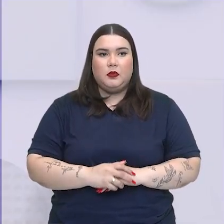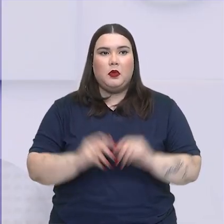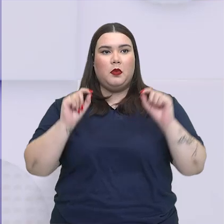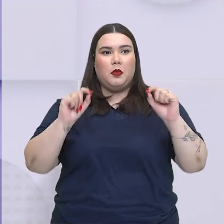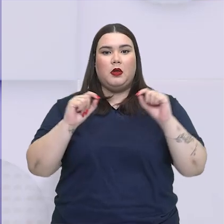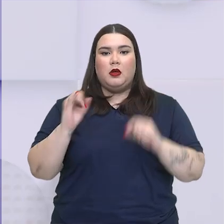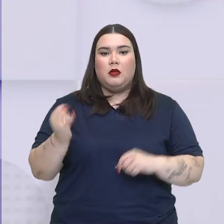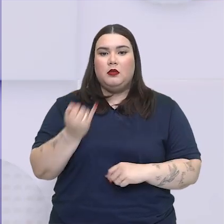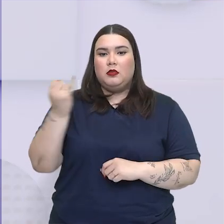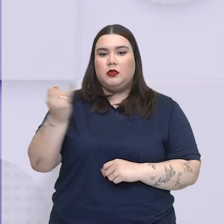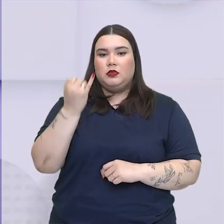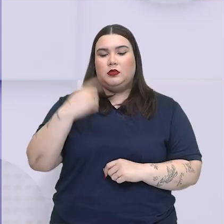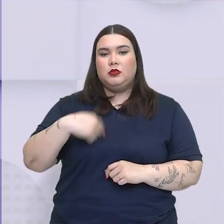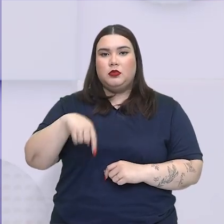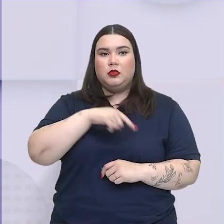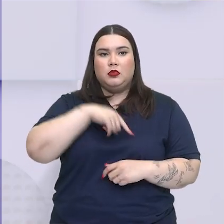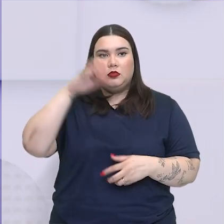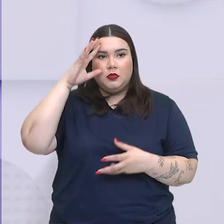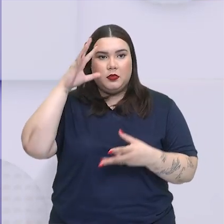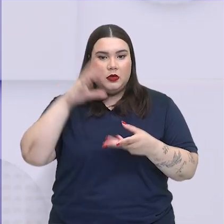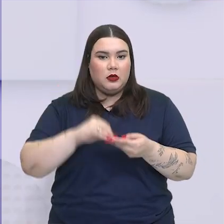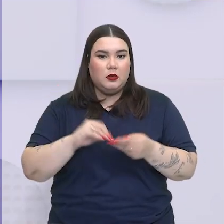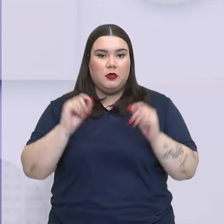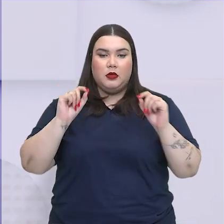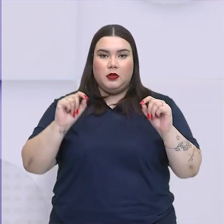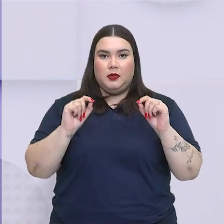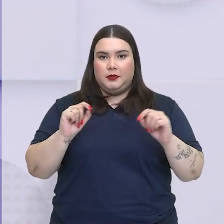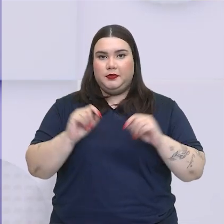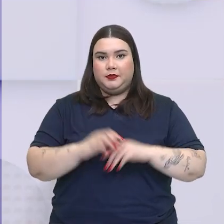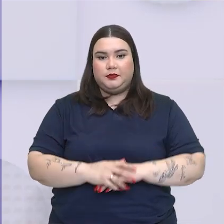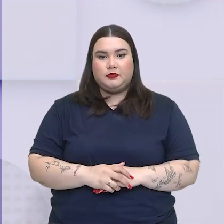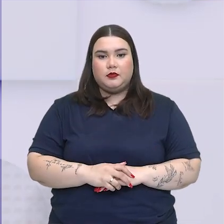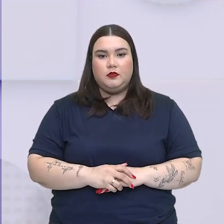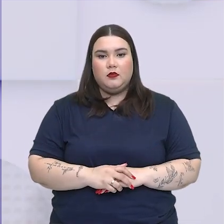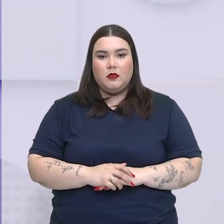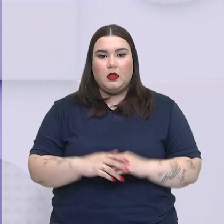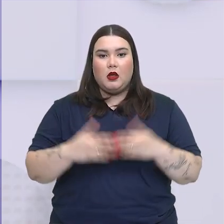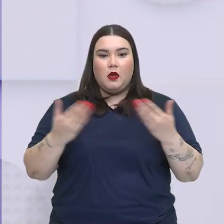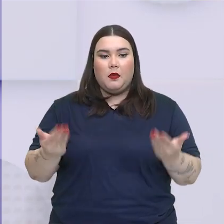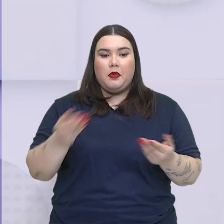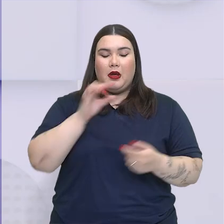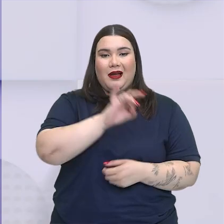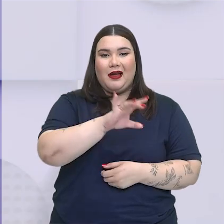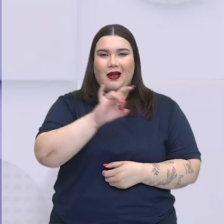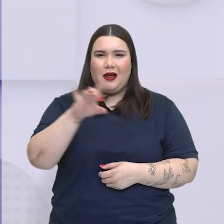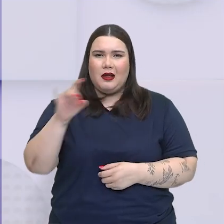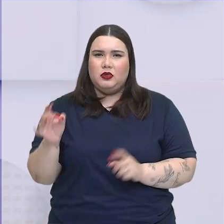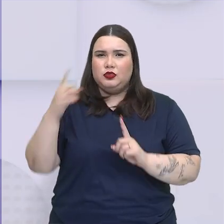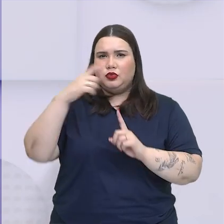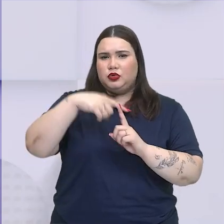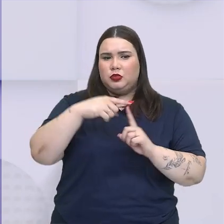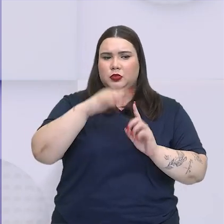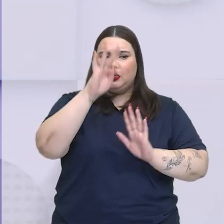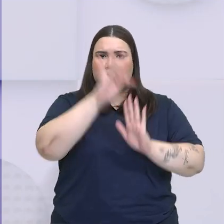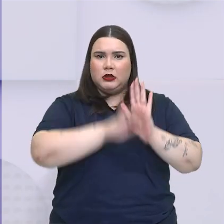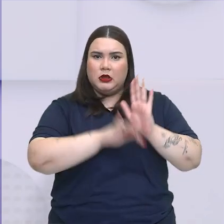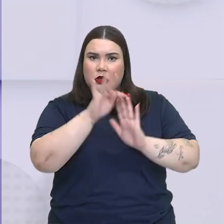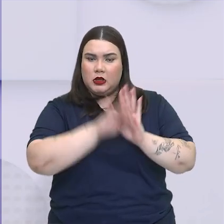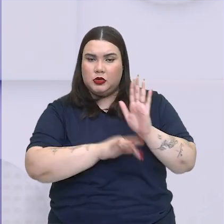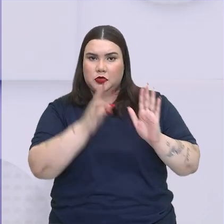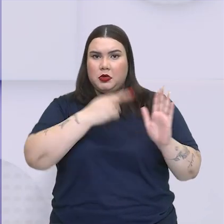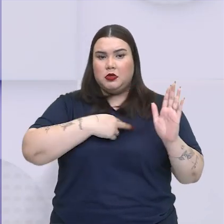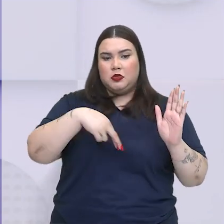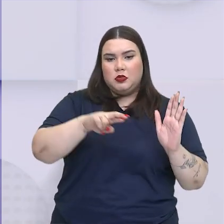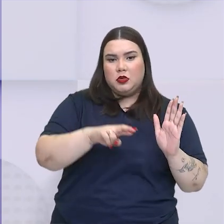que é importante nós entendermos, nos atermos aqui? Que cada escrito sagrado carrega uma maneira de nos